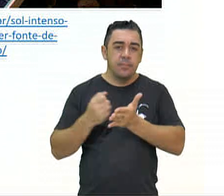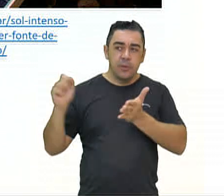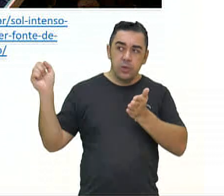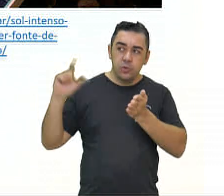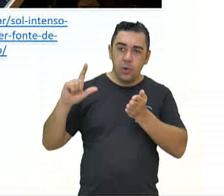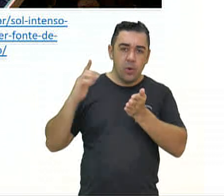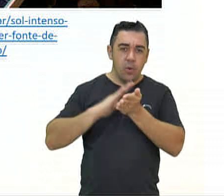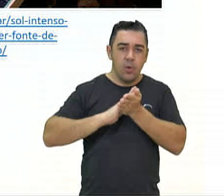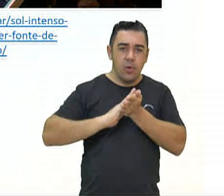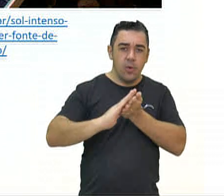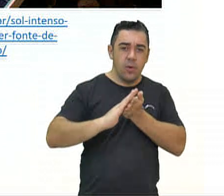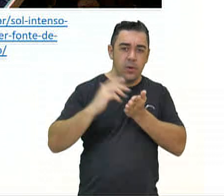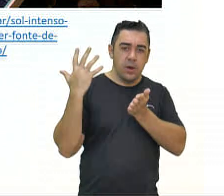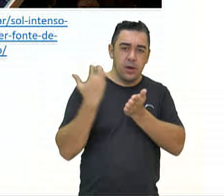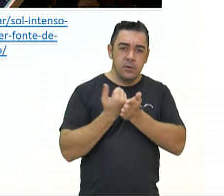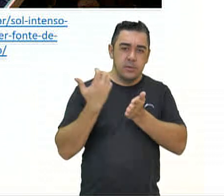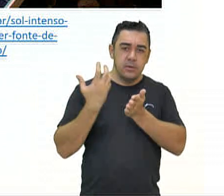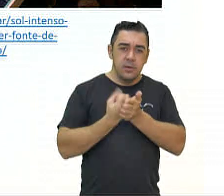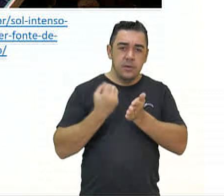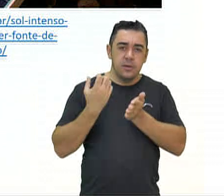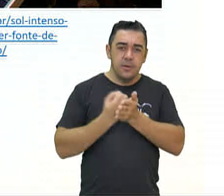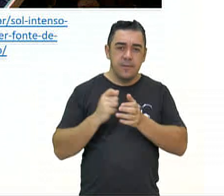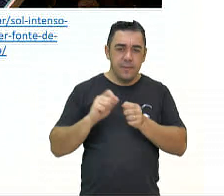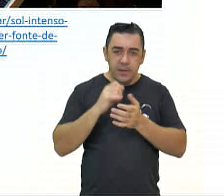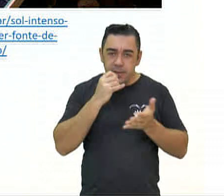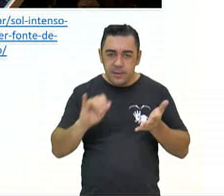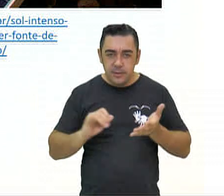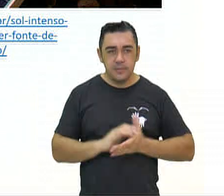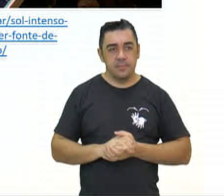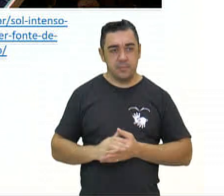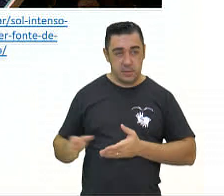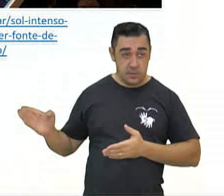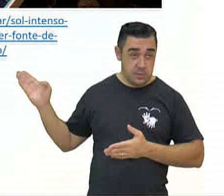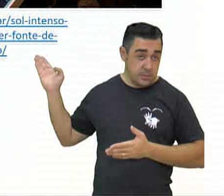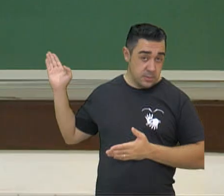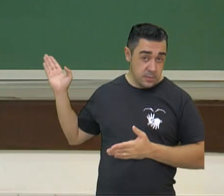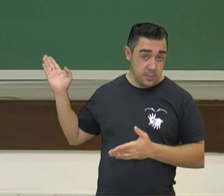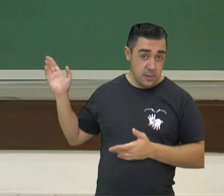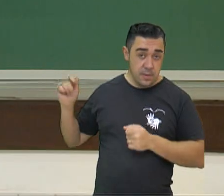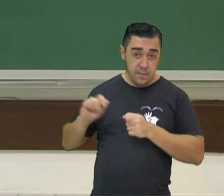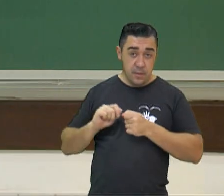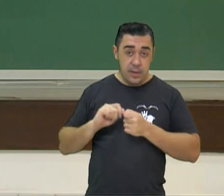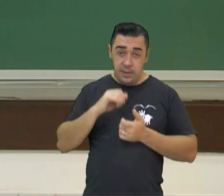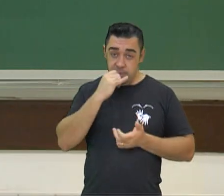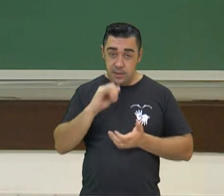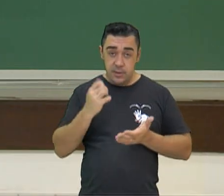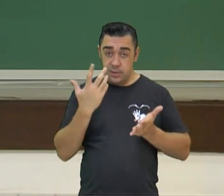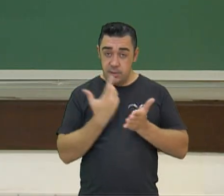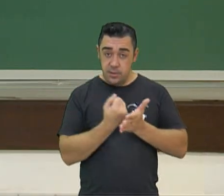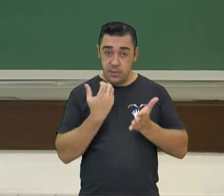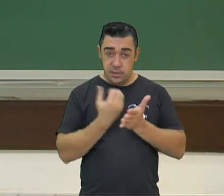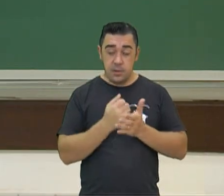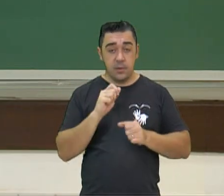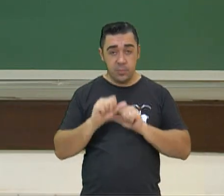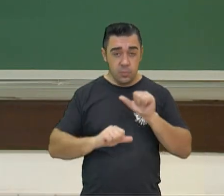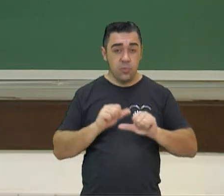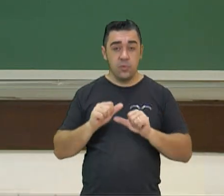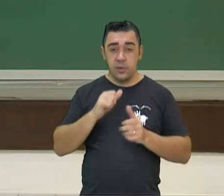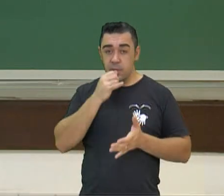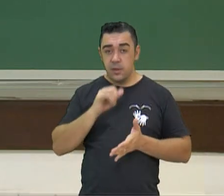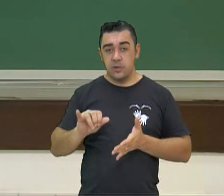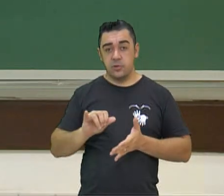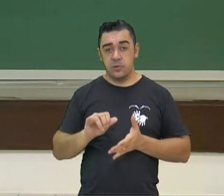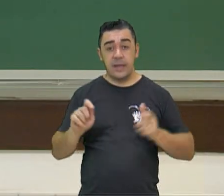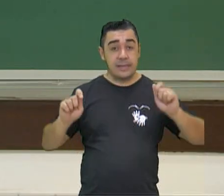referência. Essas placas pegam a energia solar e transformam em energia elétrica.